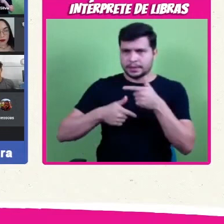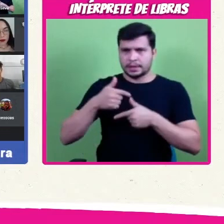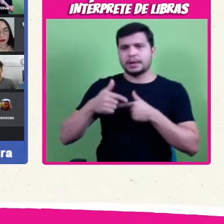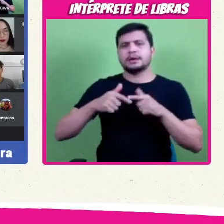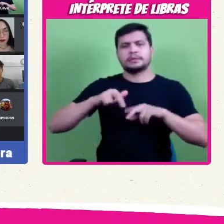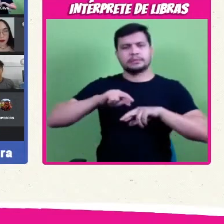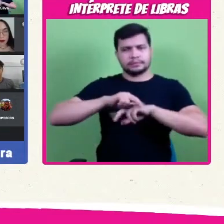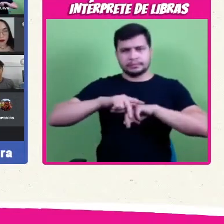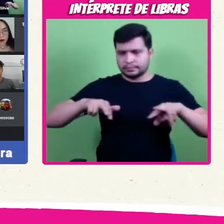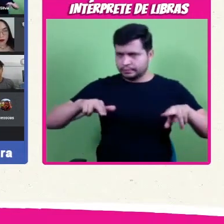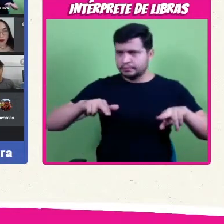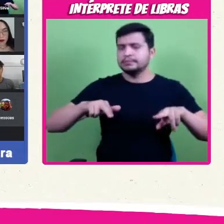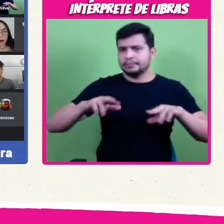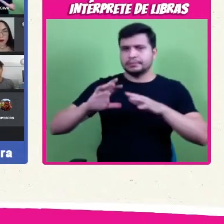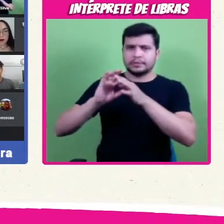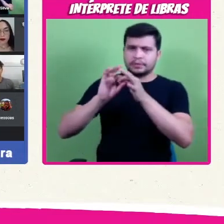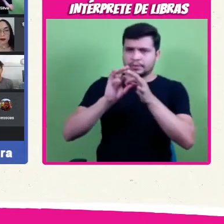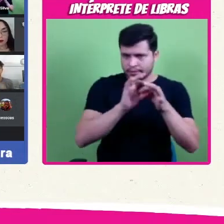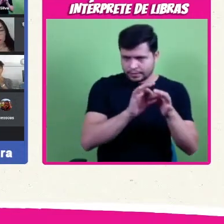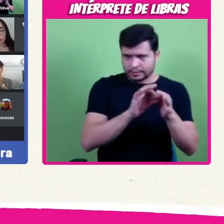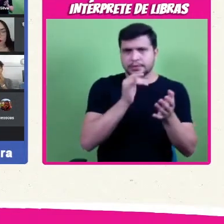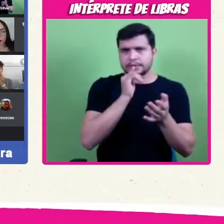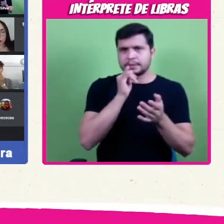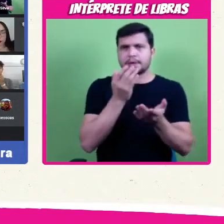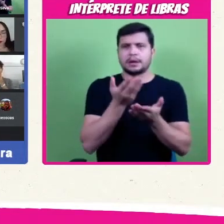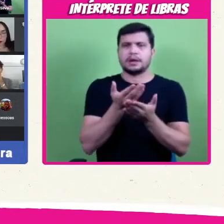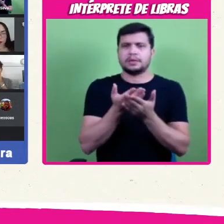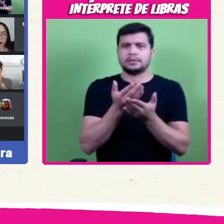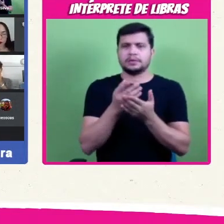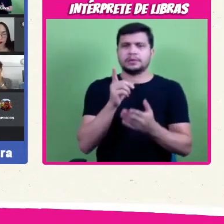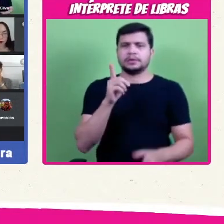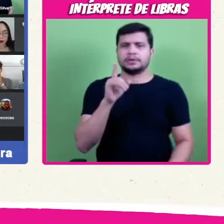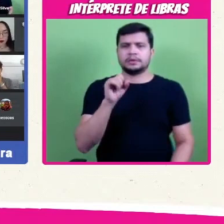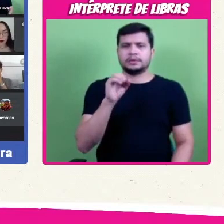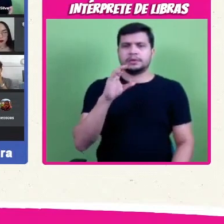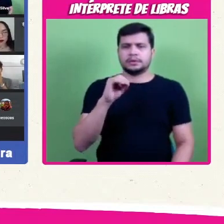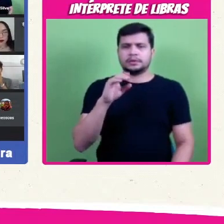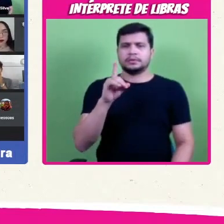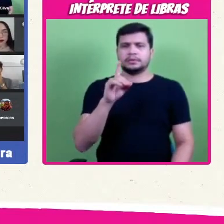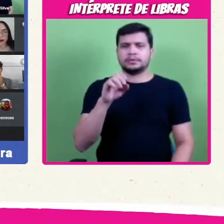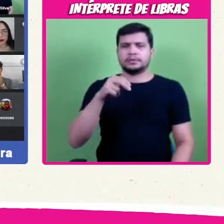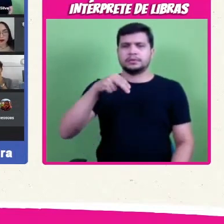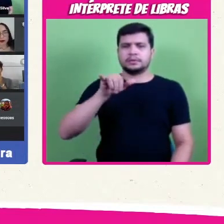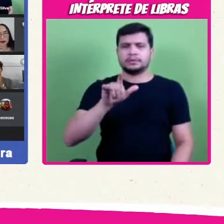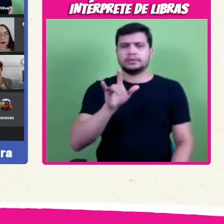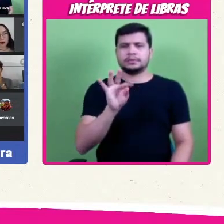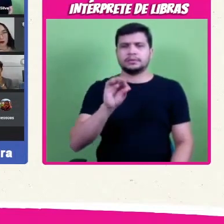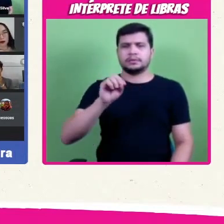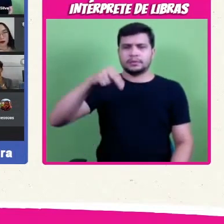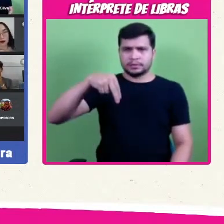sexual. Tem outra aula sobre o disco de Newton, que utiliza as cores do arco-íris. Gente, é